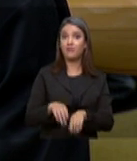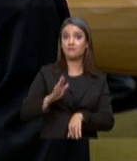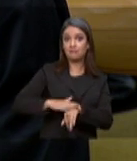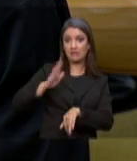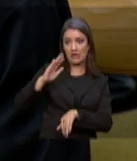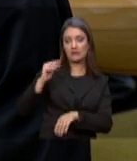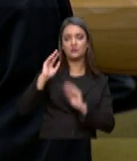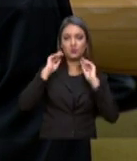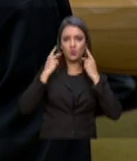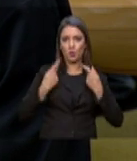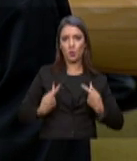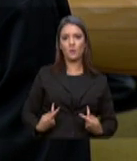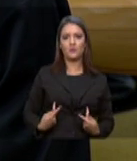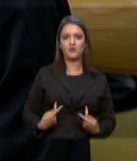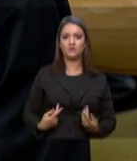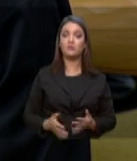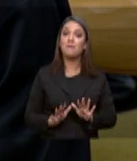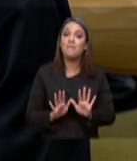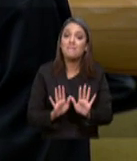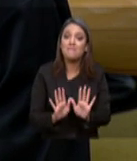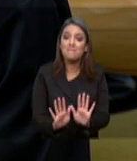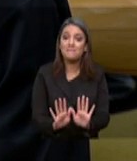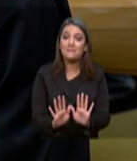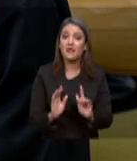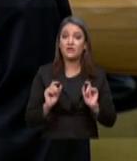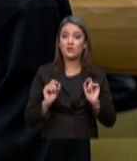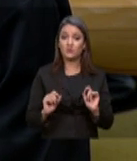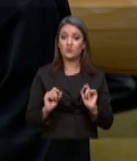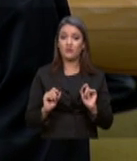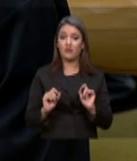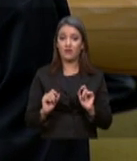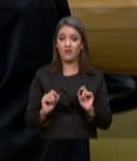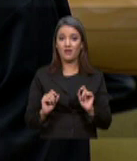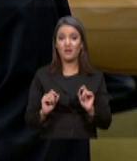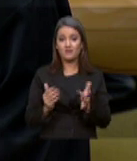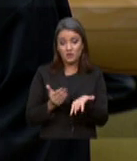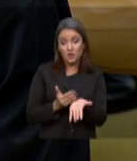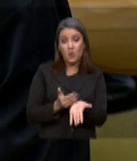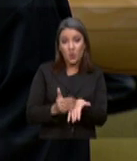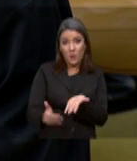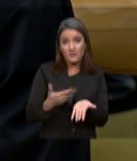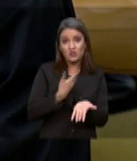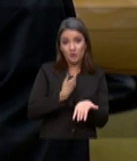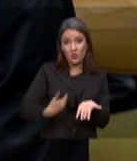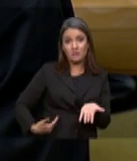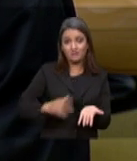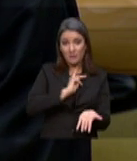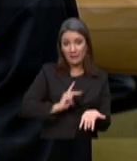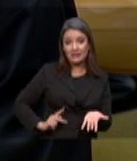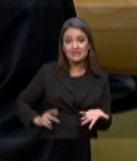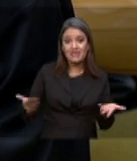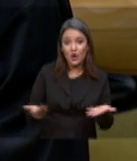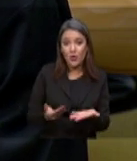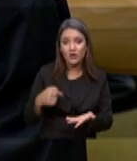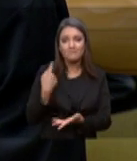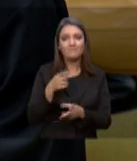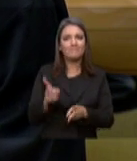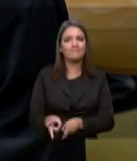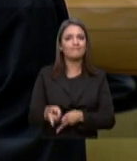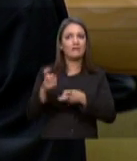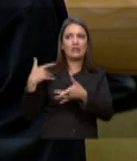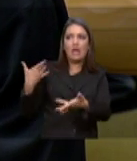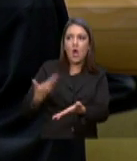ser humano. Entretanto, desde a assunção do atual governo da República, temos assistido a